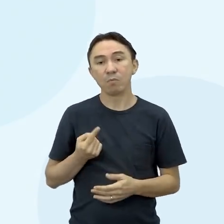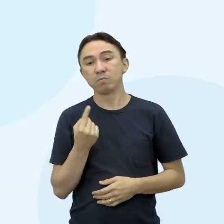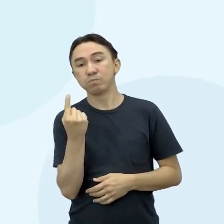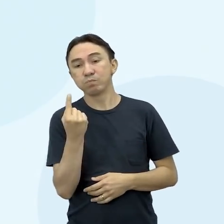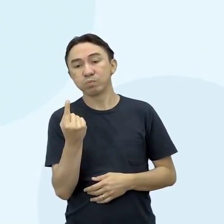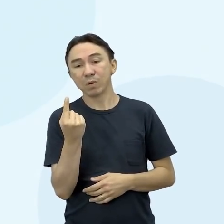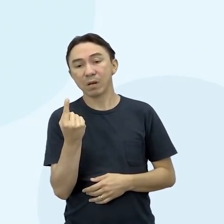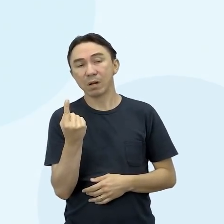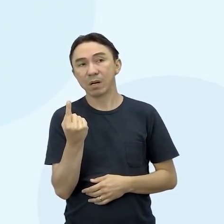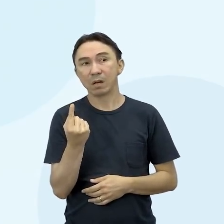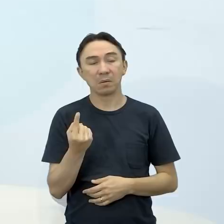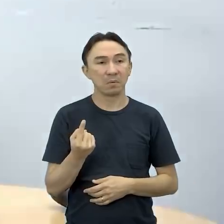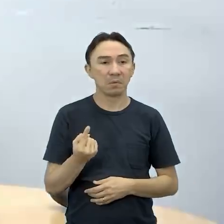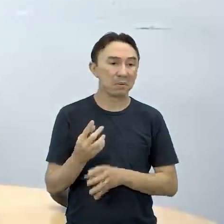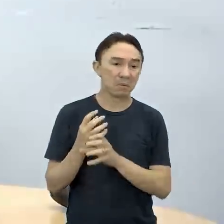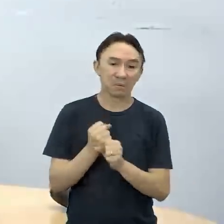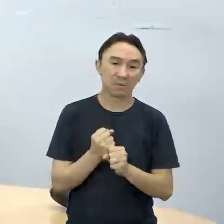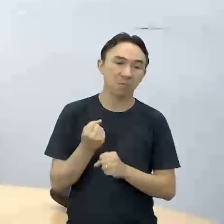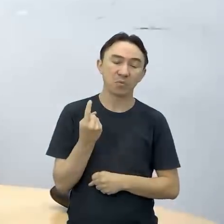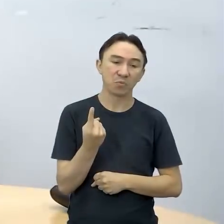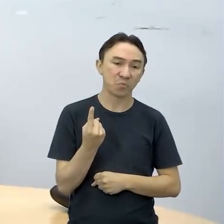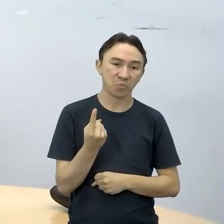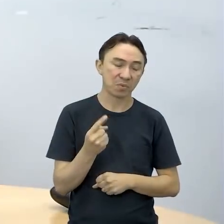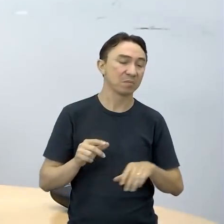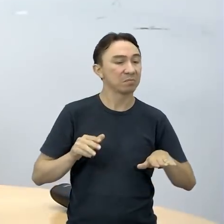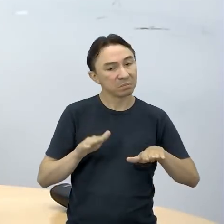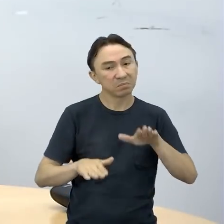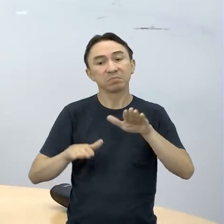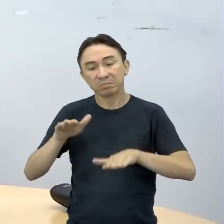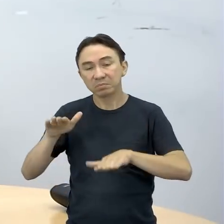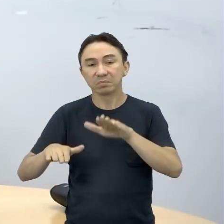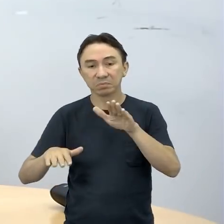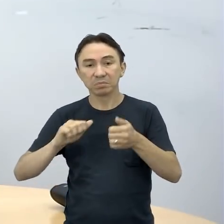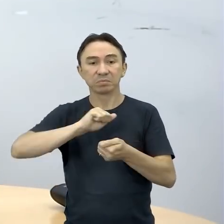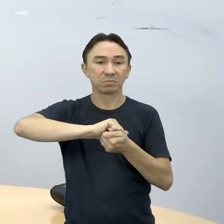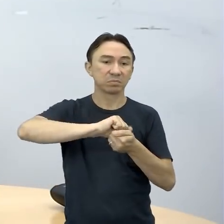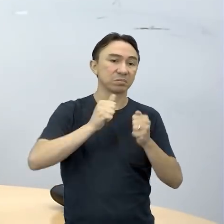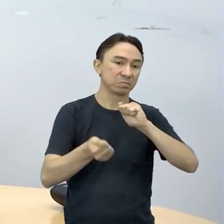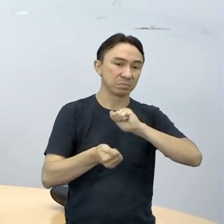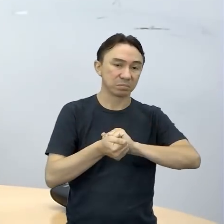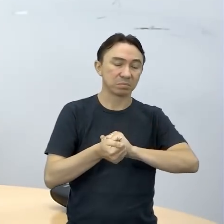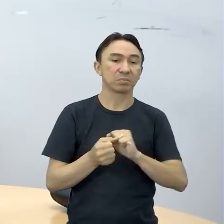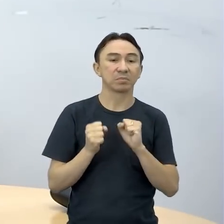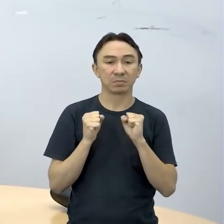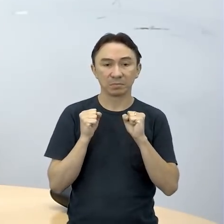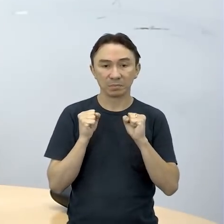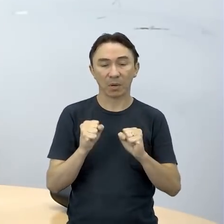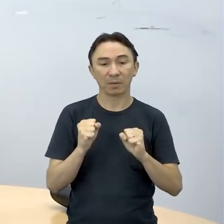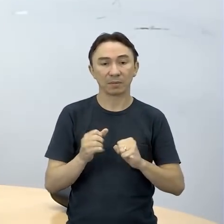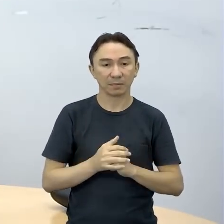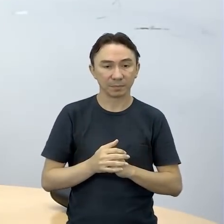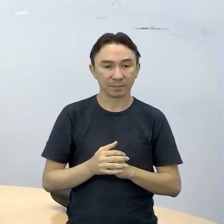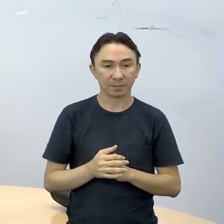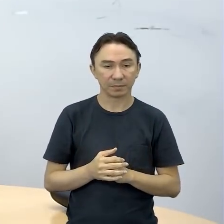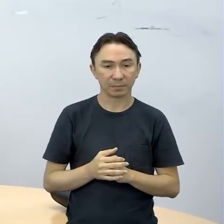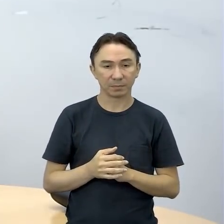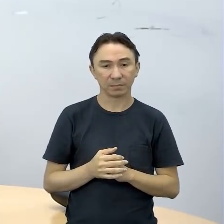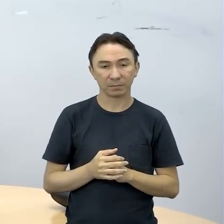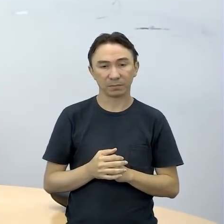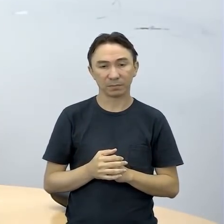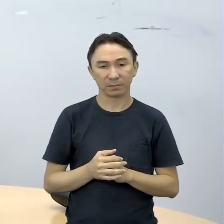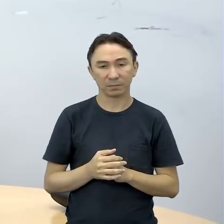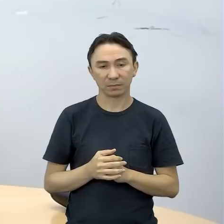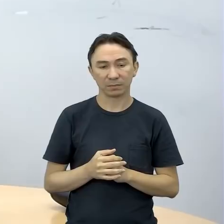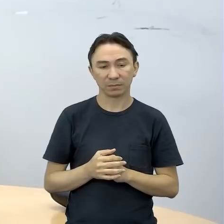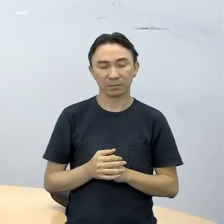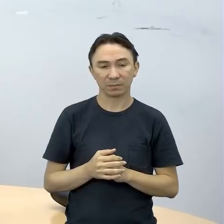seus estudantes, de como isso for realizado na sua aula. Cada atividade... Bom, então ela